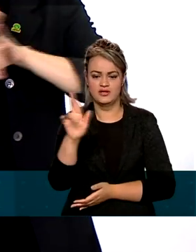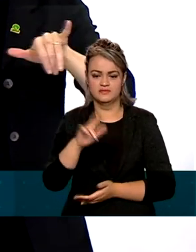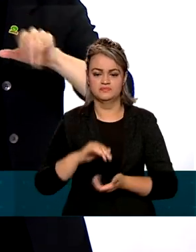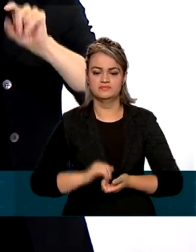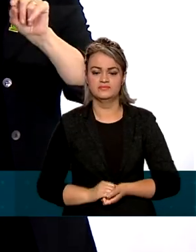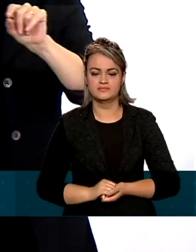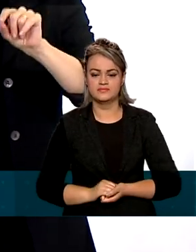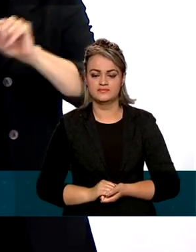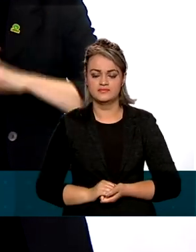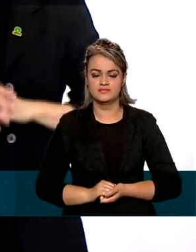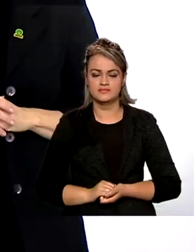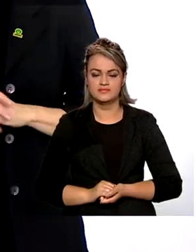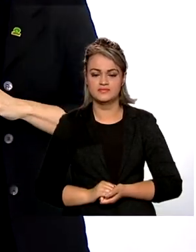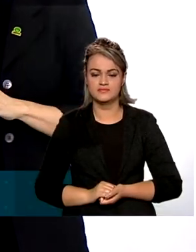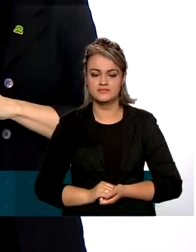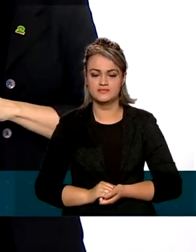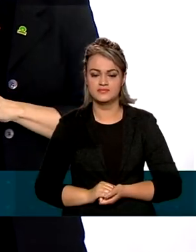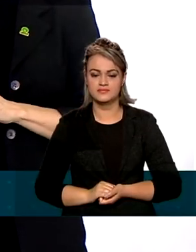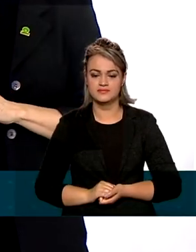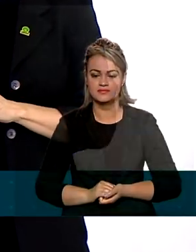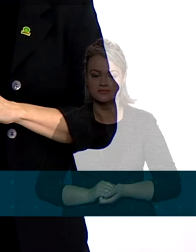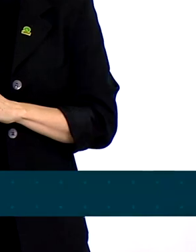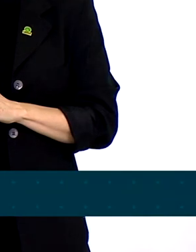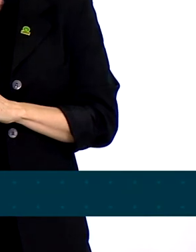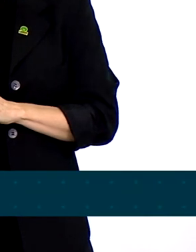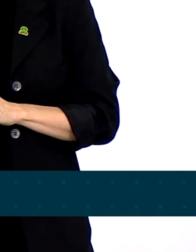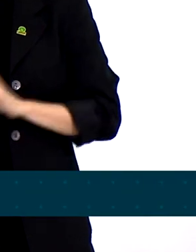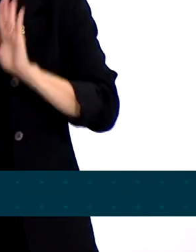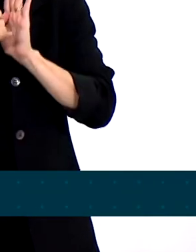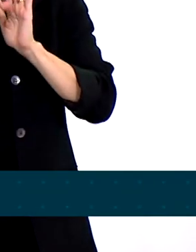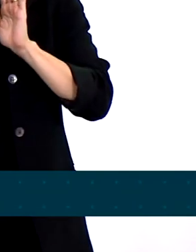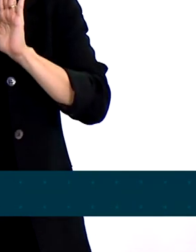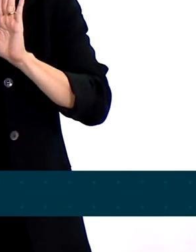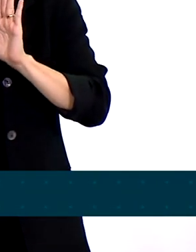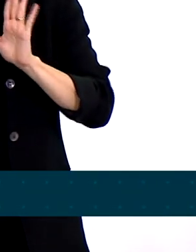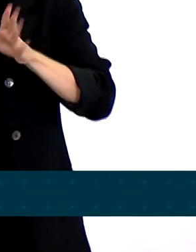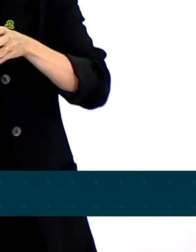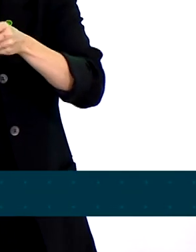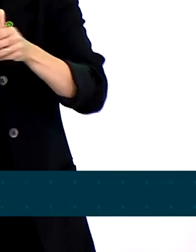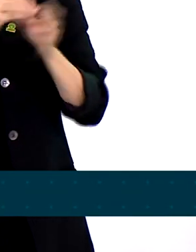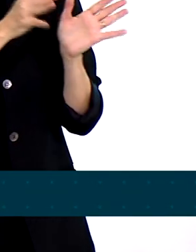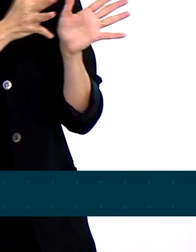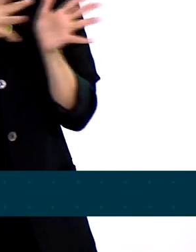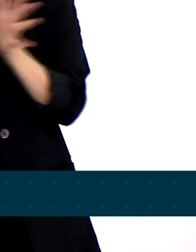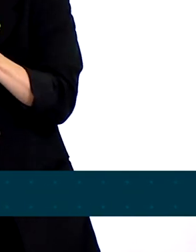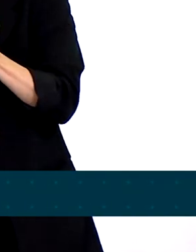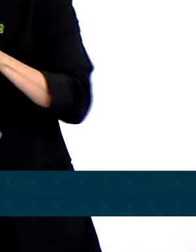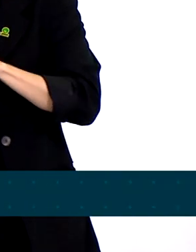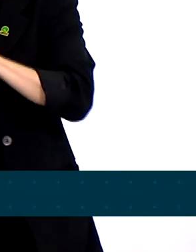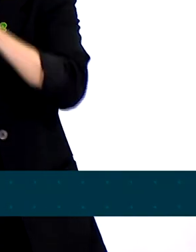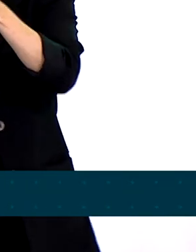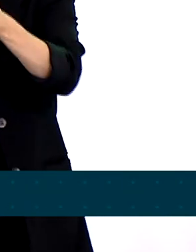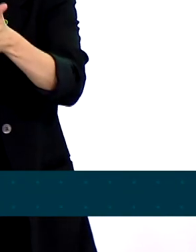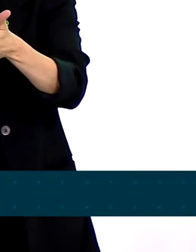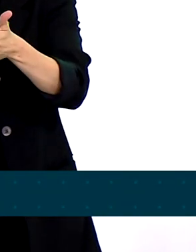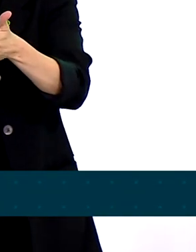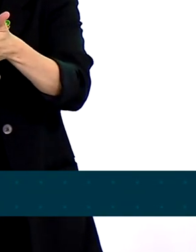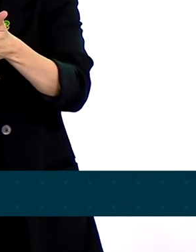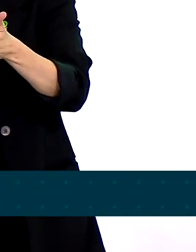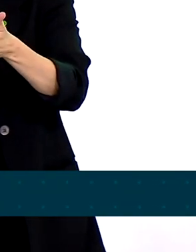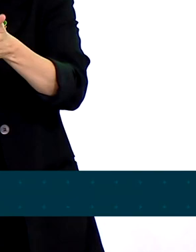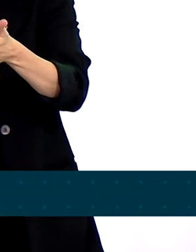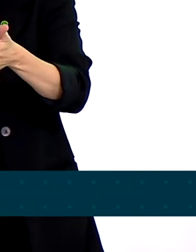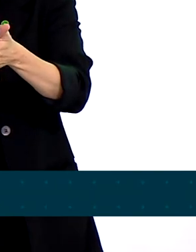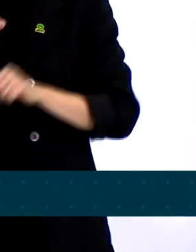capitalização da Eletrobras faz parte de um processo de modernização pelo qual passa o setor